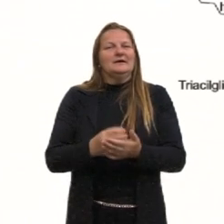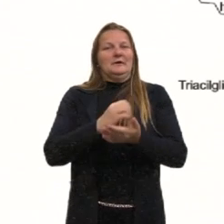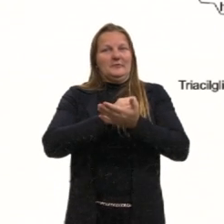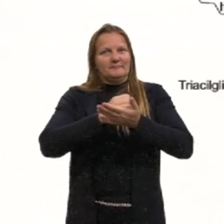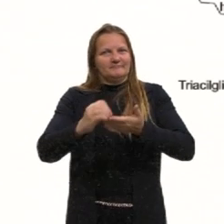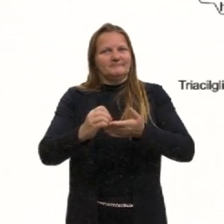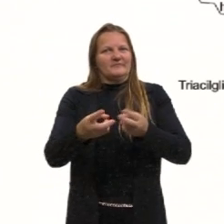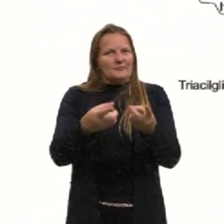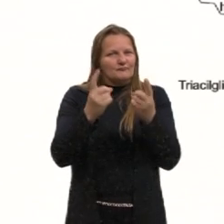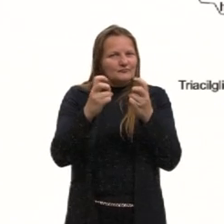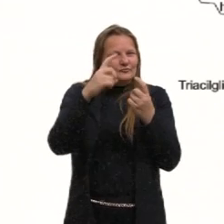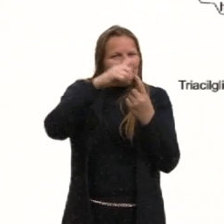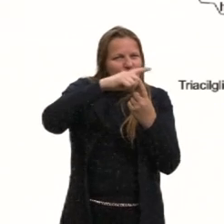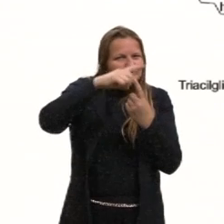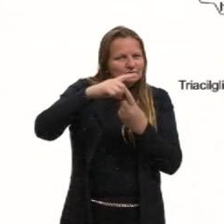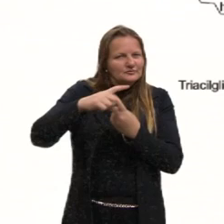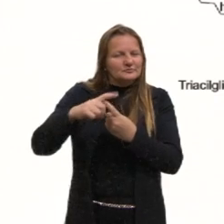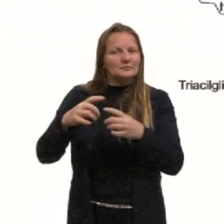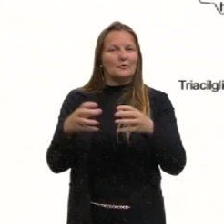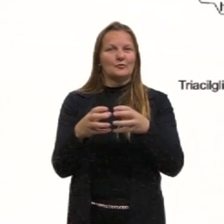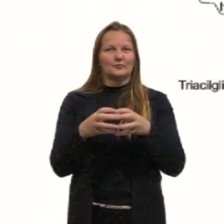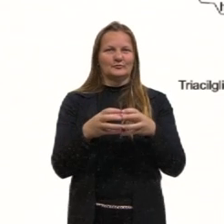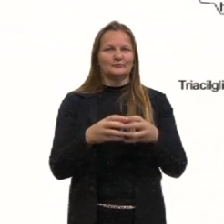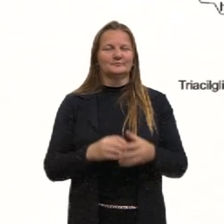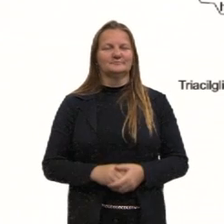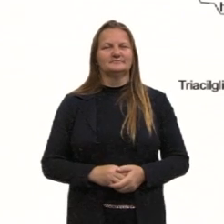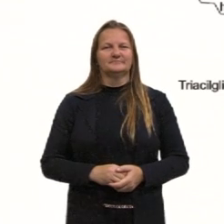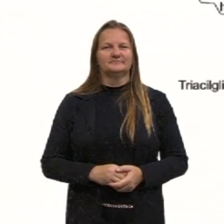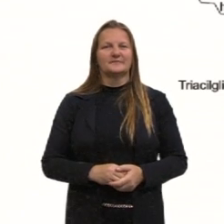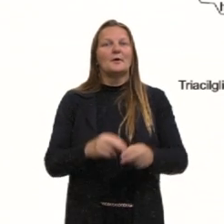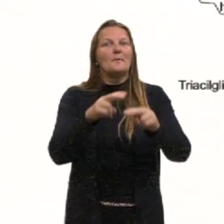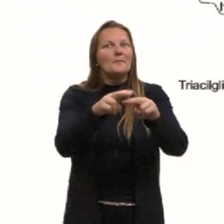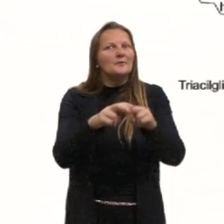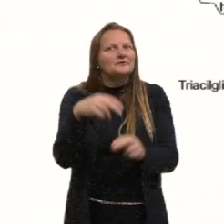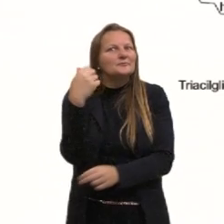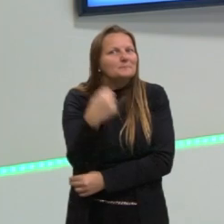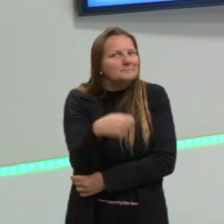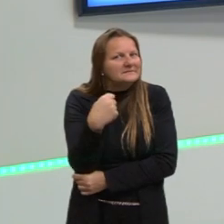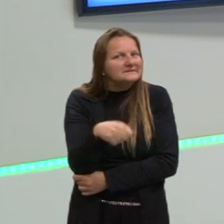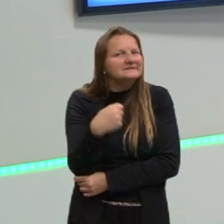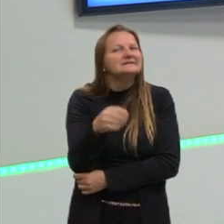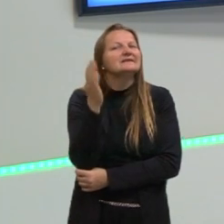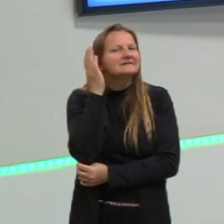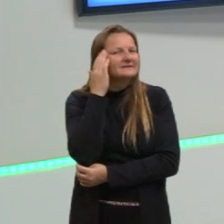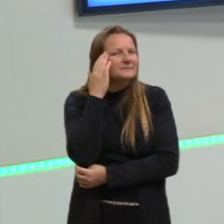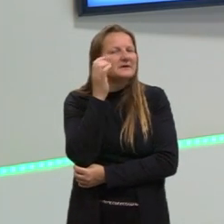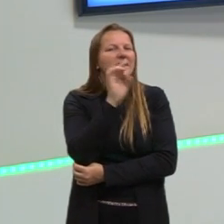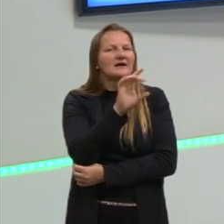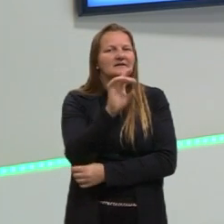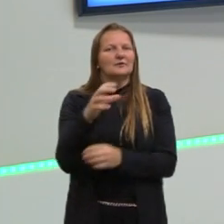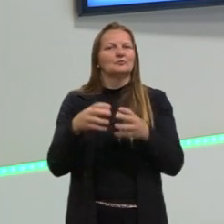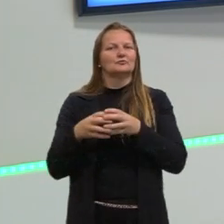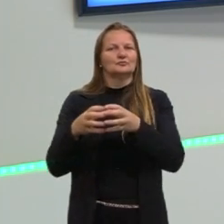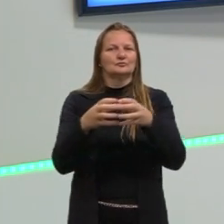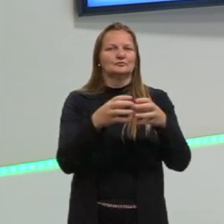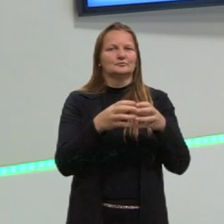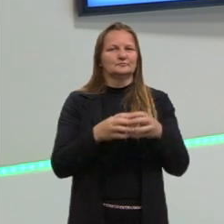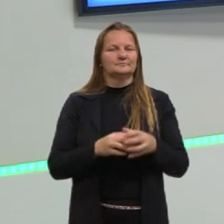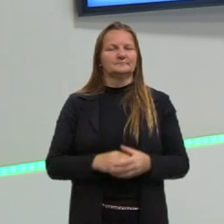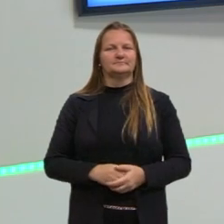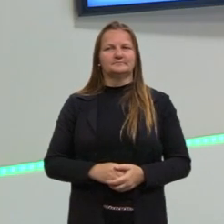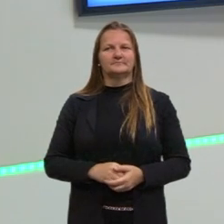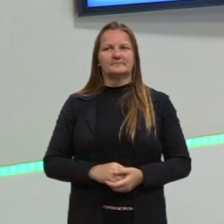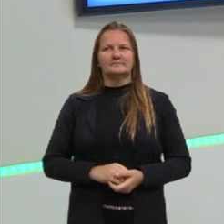identificar Essas funções orgânicas então Precisa sim saber cada uma delas tá